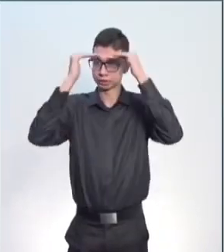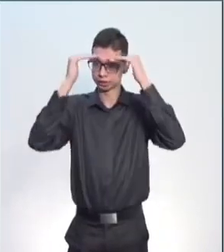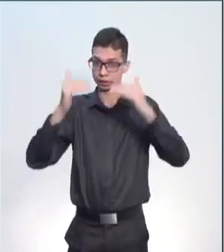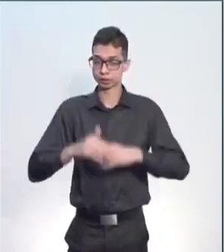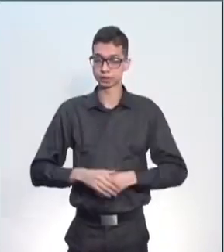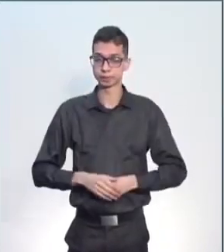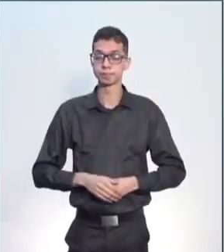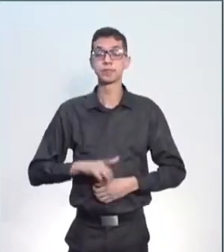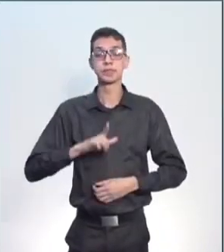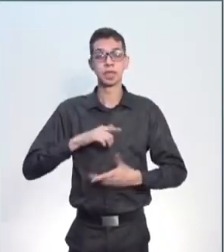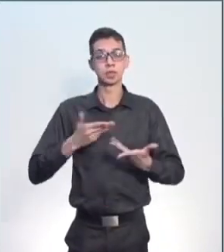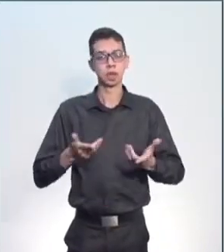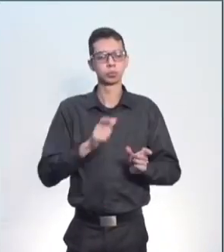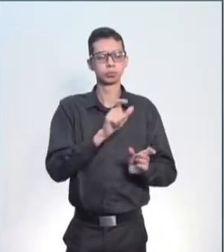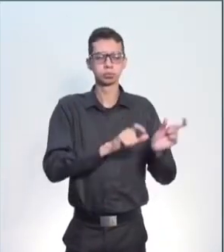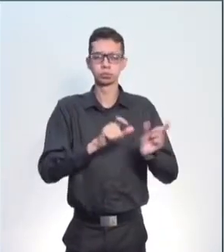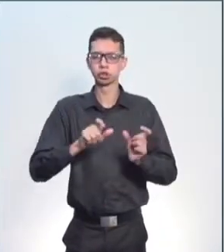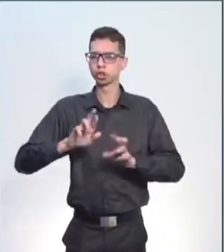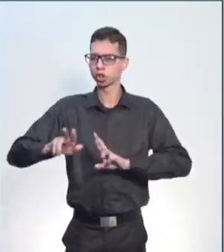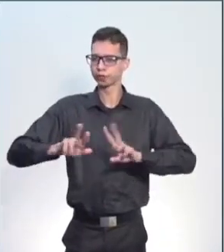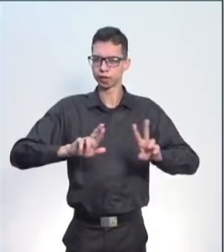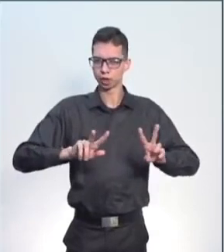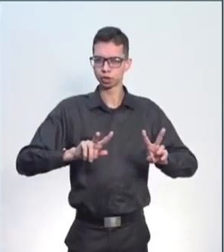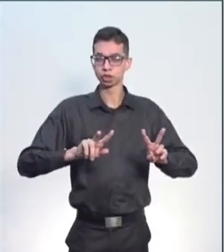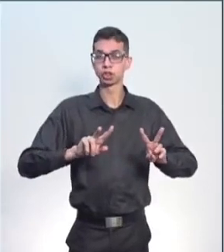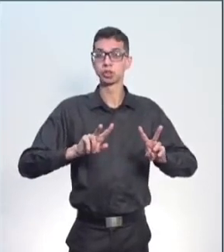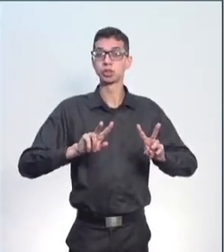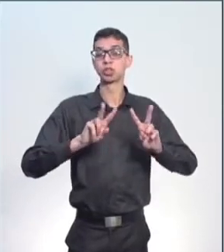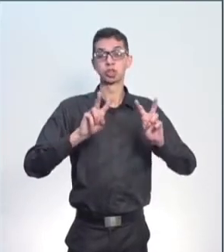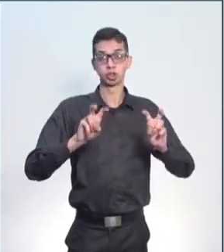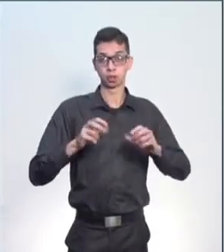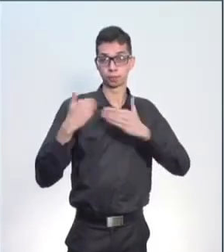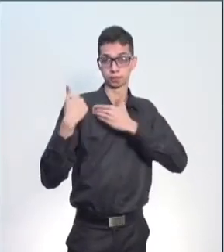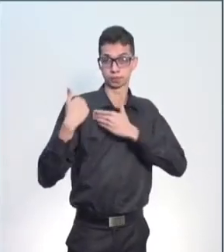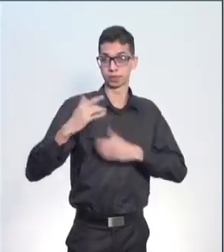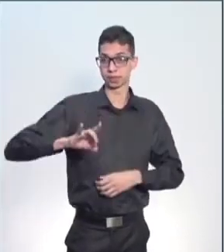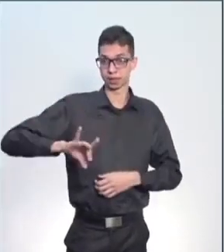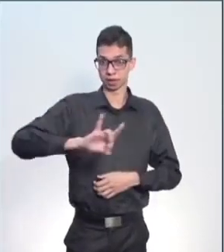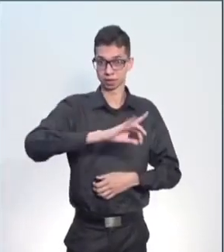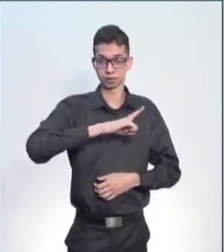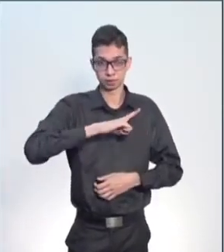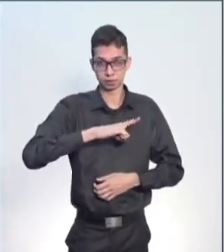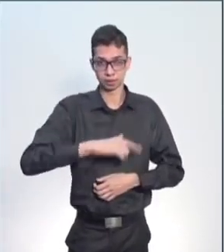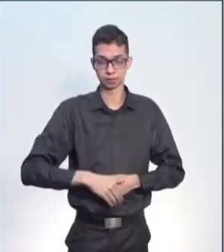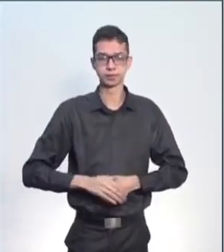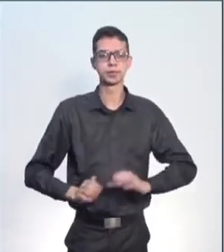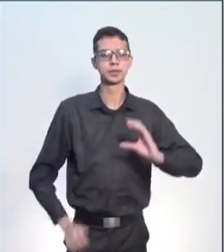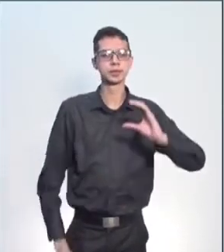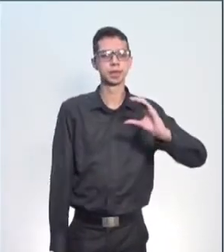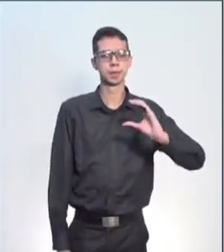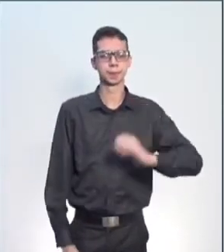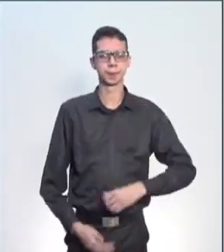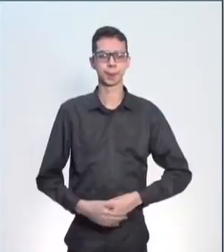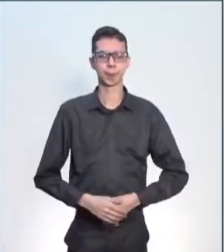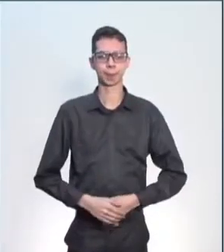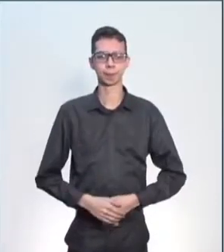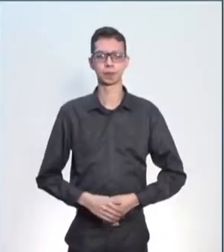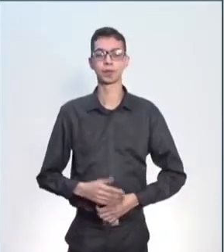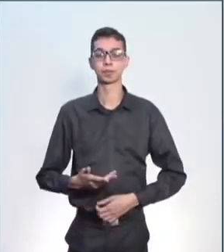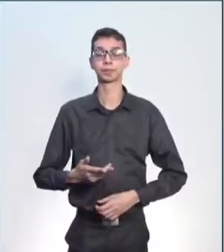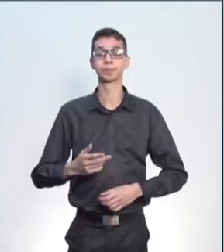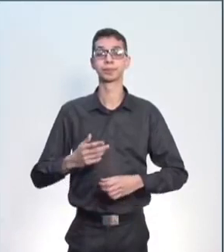indivíduos acerca de um compromisso? C. Na seção 2 dos servidores públicos, ao contratar o